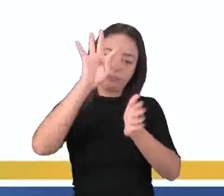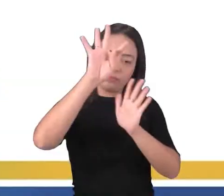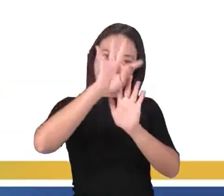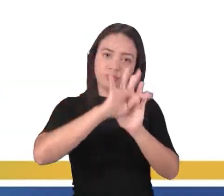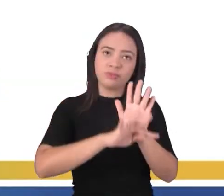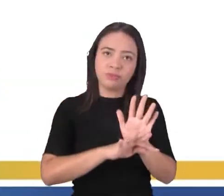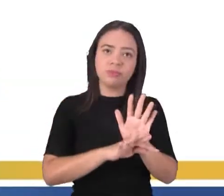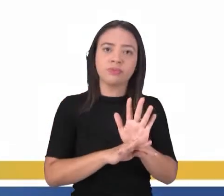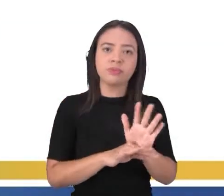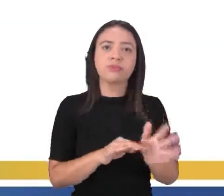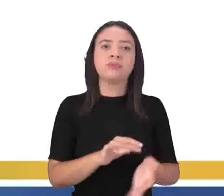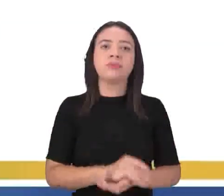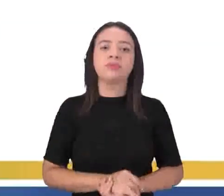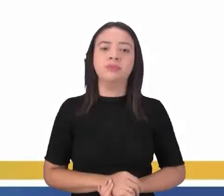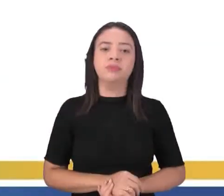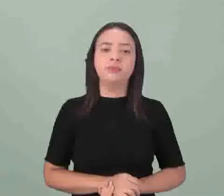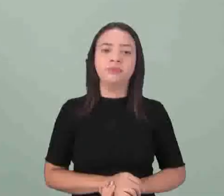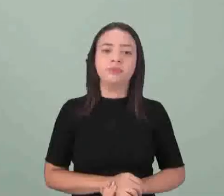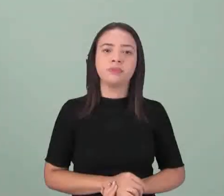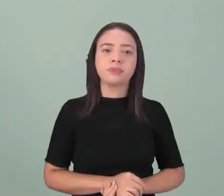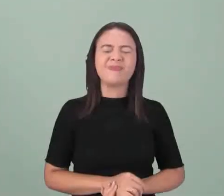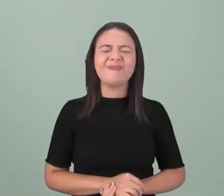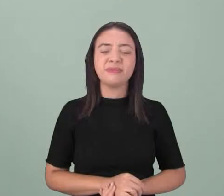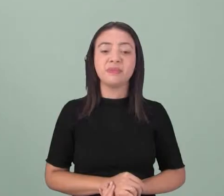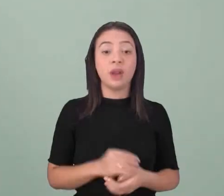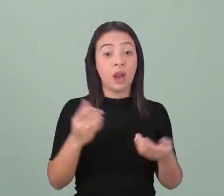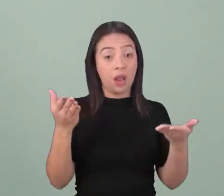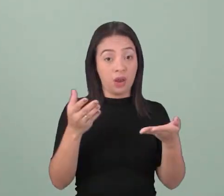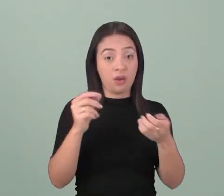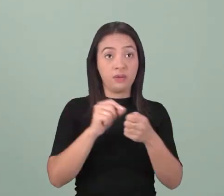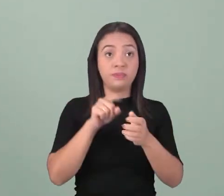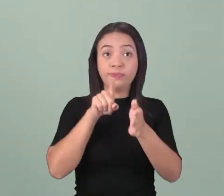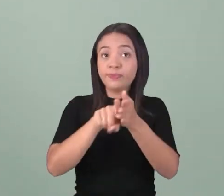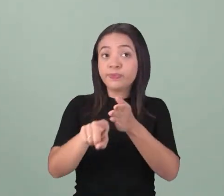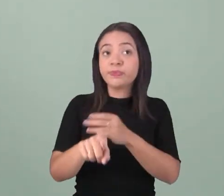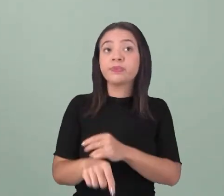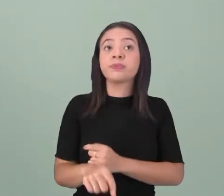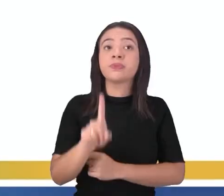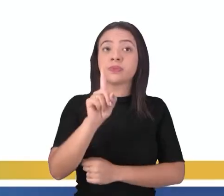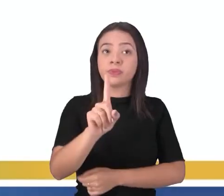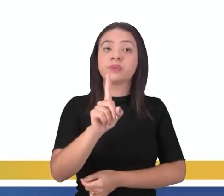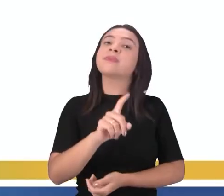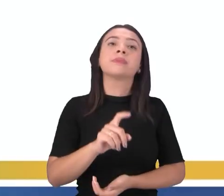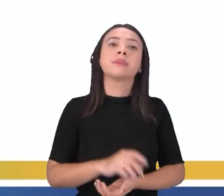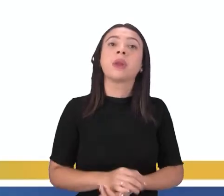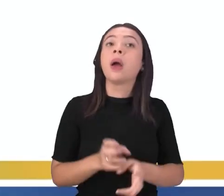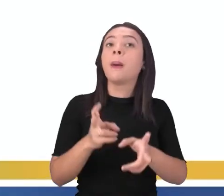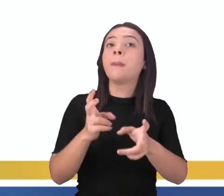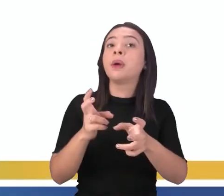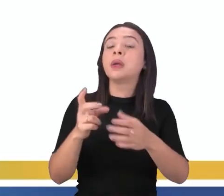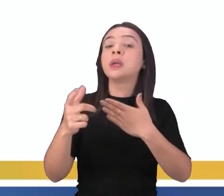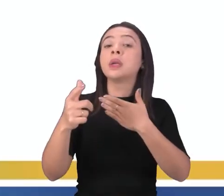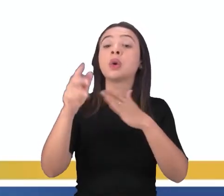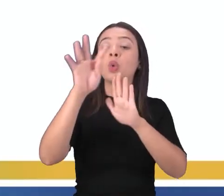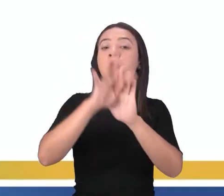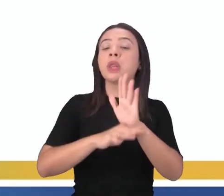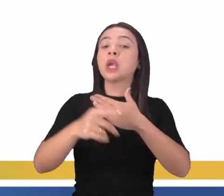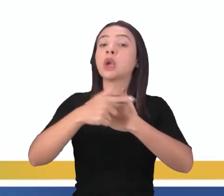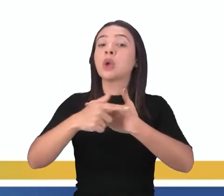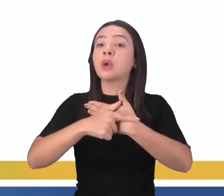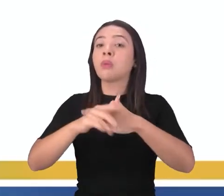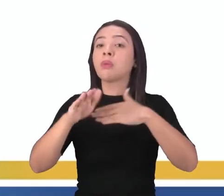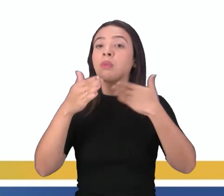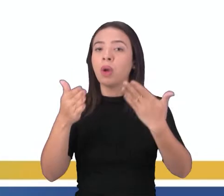do Almanaque Recreio. Aí com esse texto nós vamos fazer algumas perguntas. A primeira, identifique a finalidade do